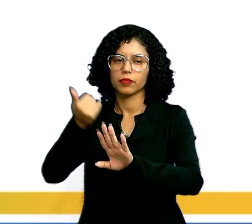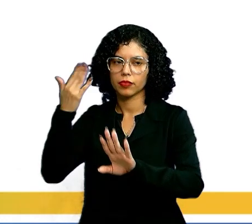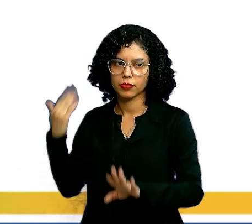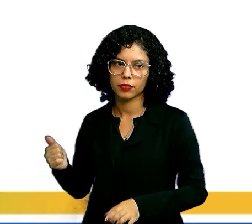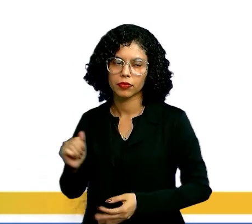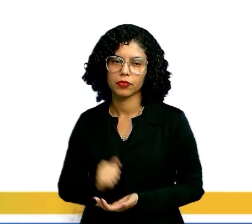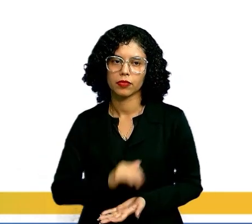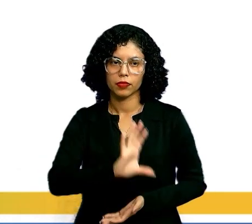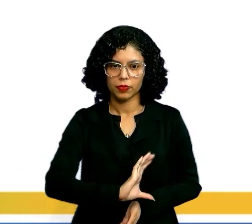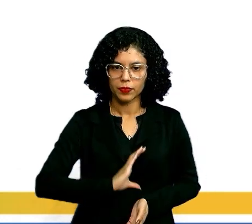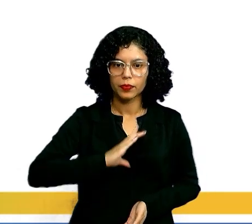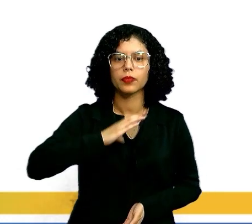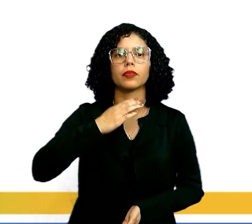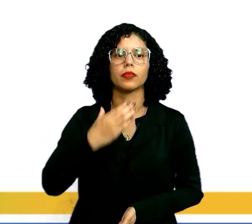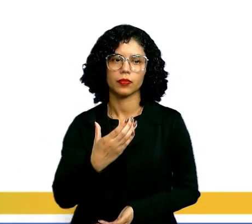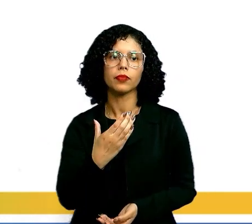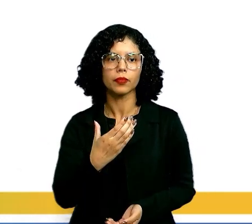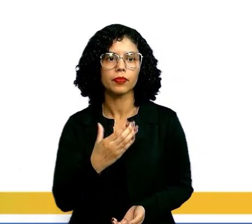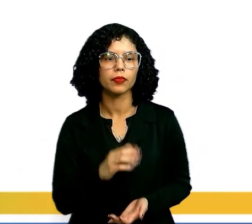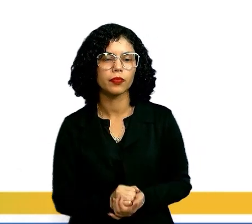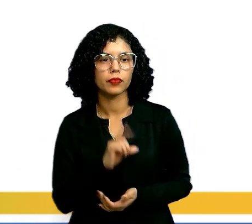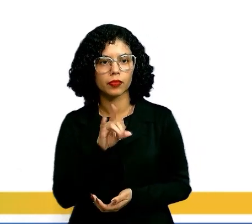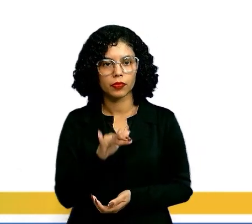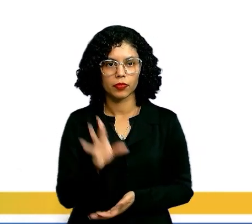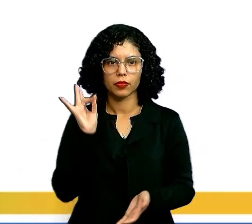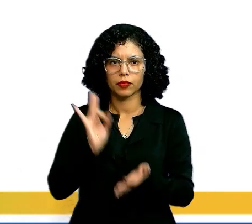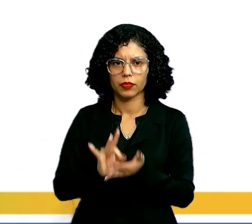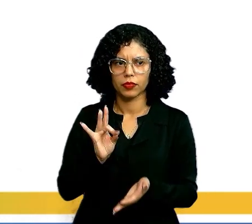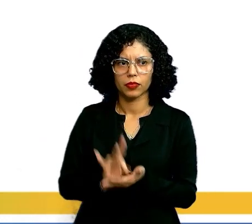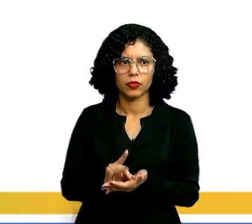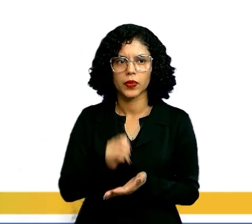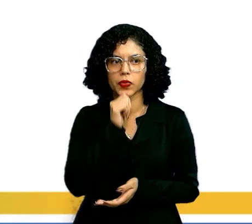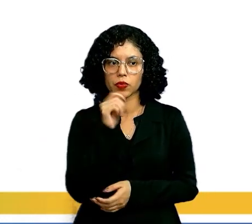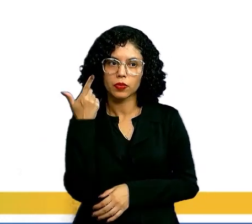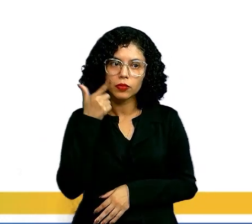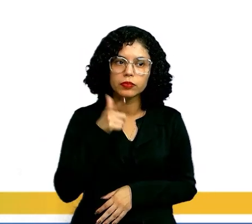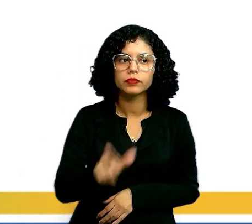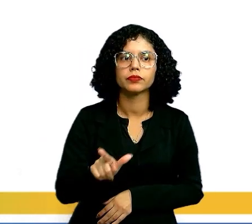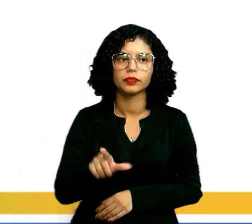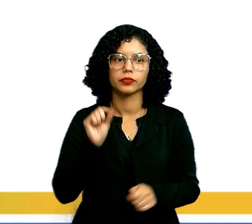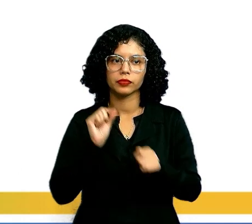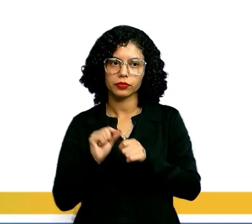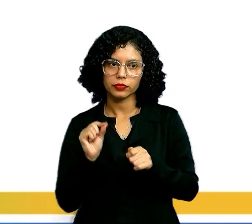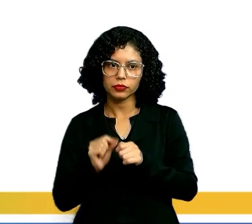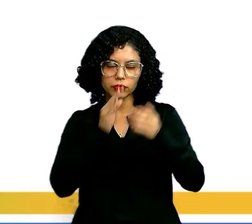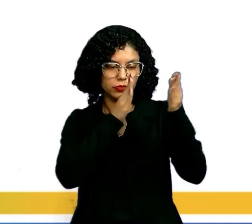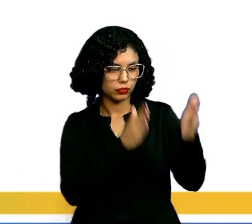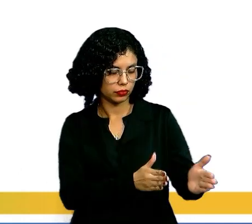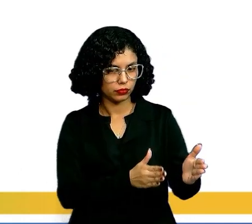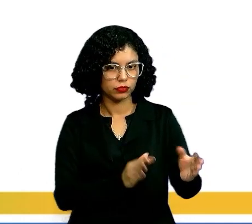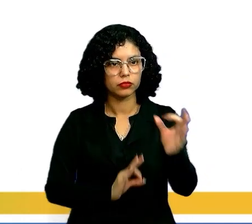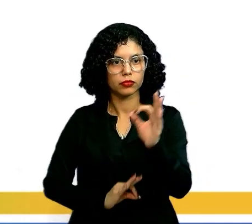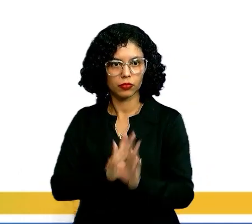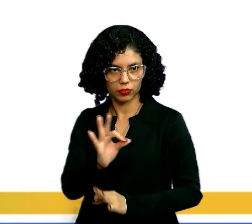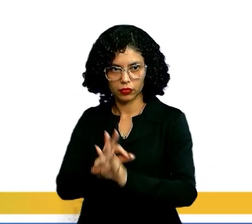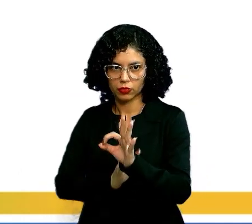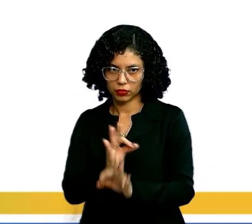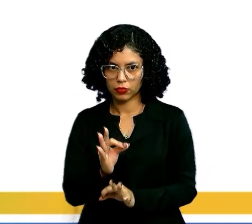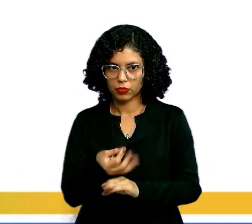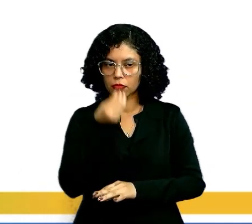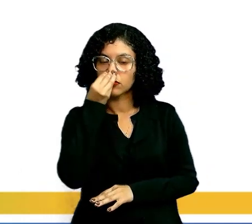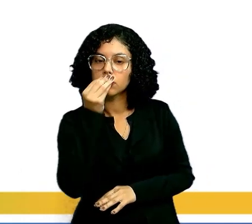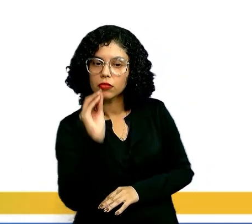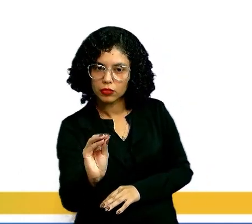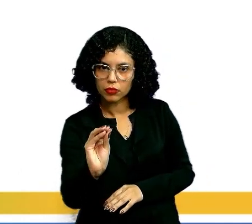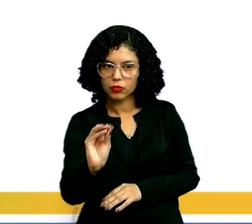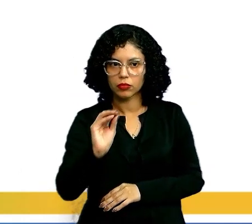filosofia antiga a coragem cínica da Verdade consiste em conseguir fazer